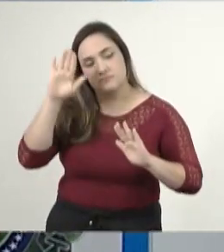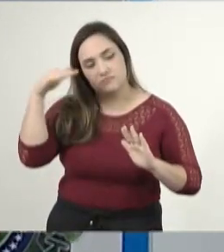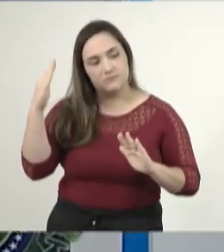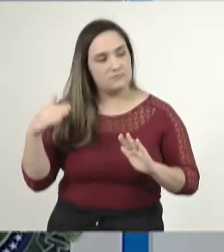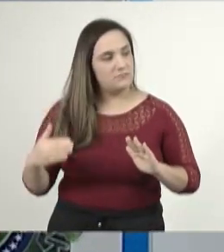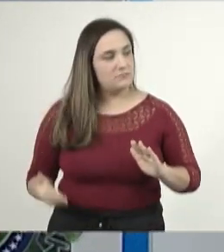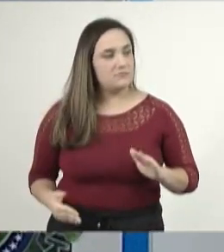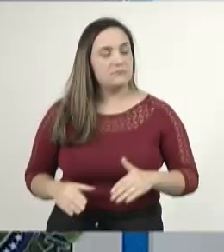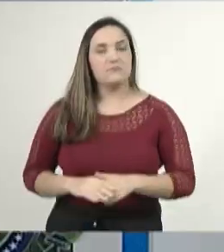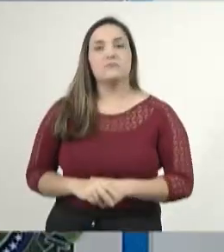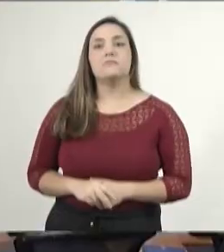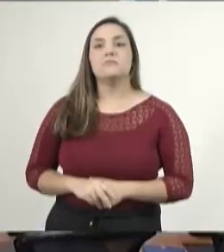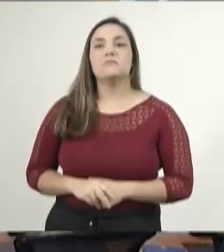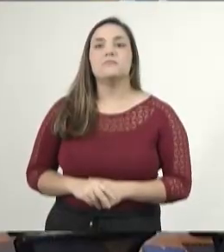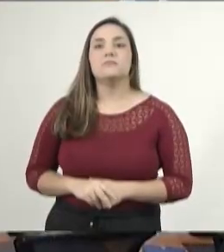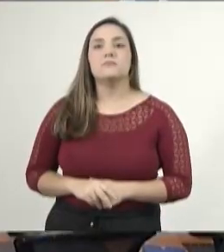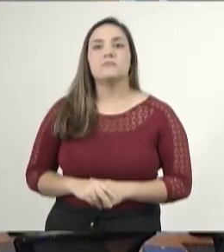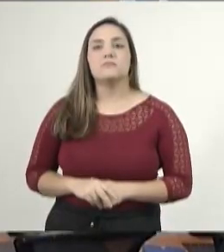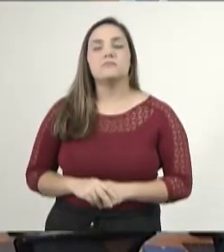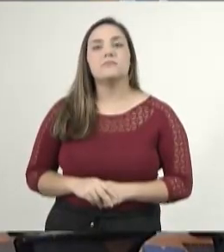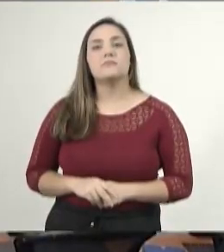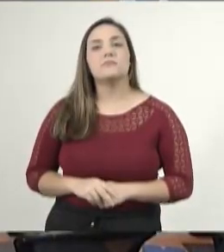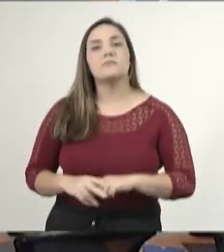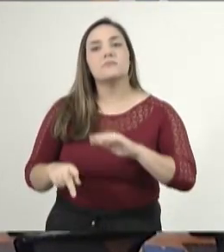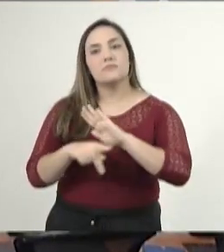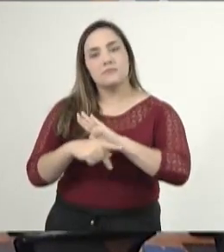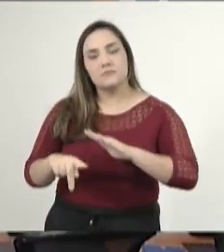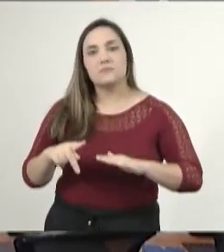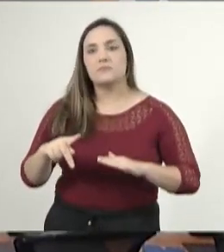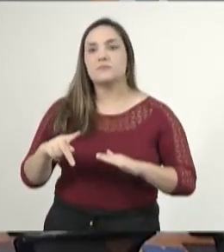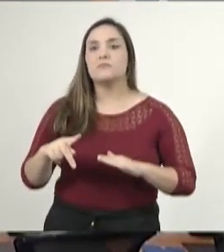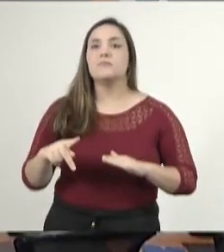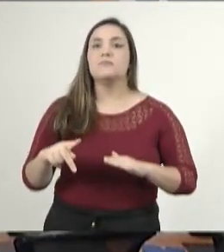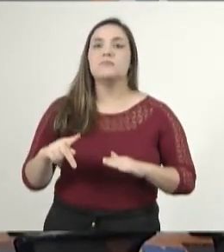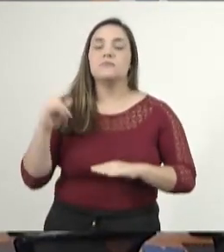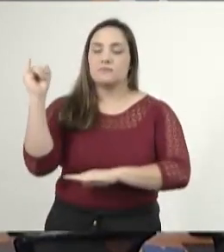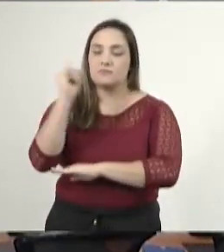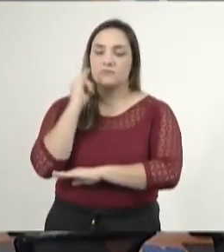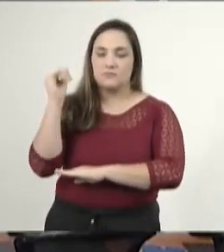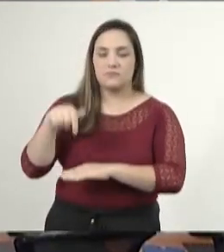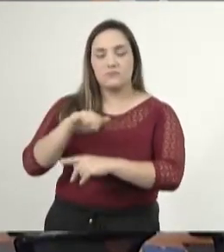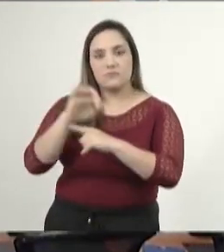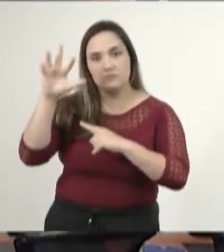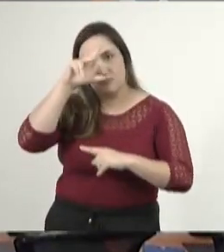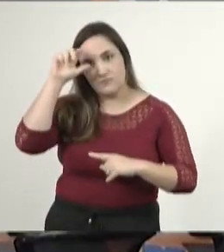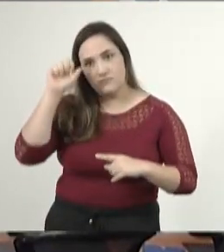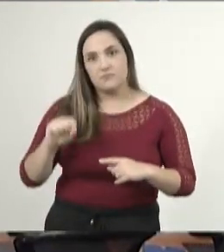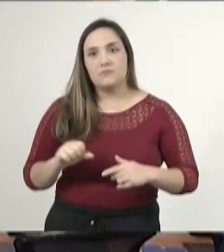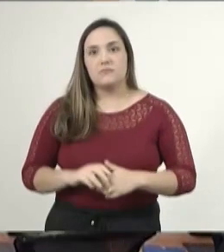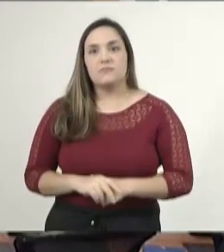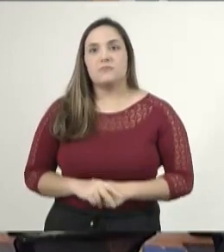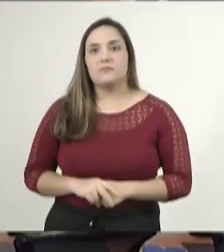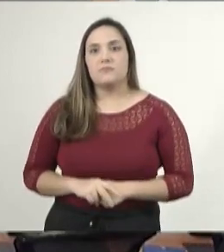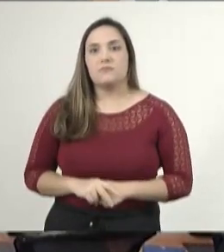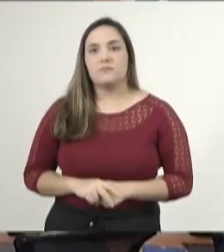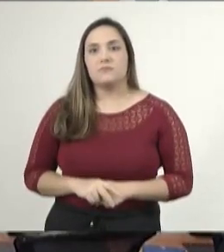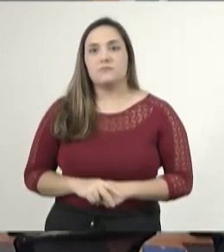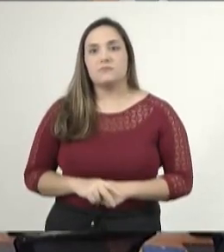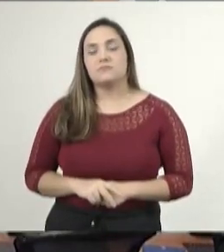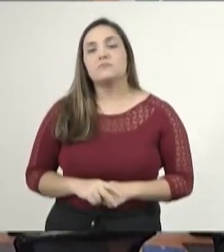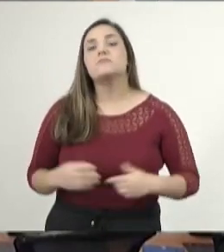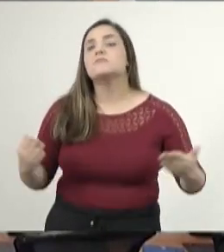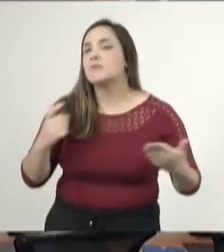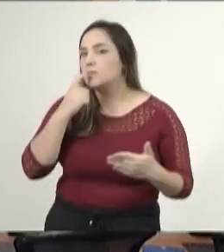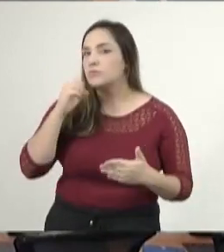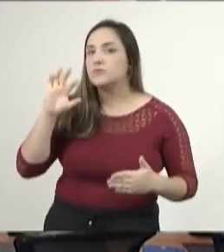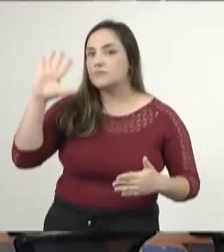sessão pelo presidente da Casa, deputado Gerson Claro. Está aí a execução do hino do Estado de Mato Grosso do Sul. Acabou de acontecer,